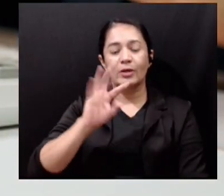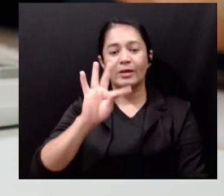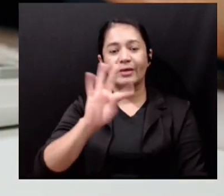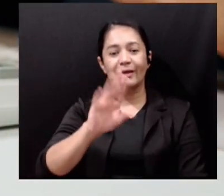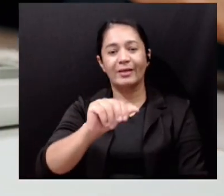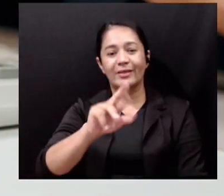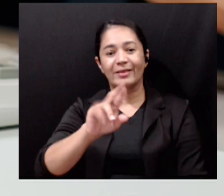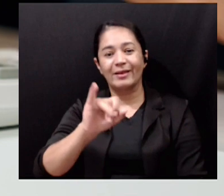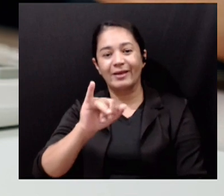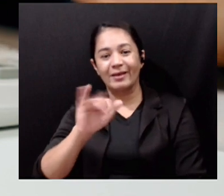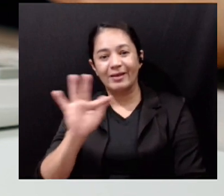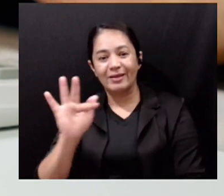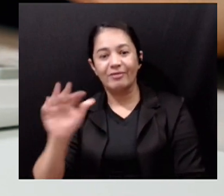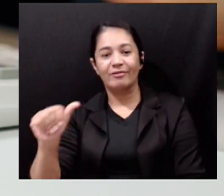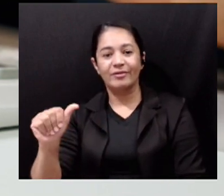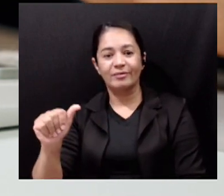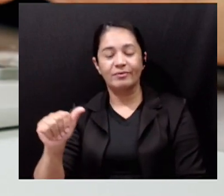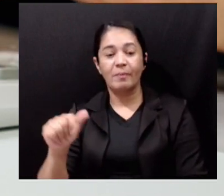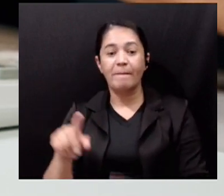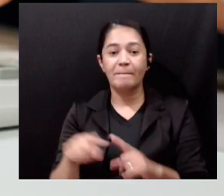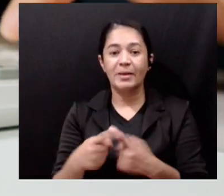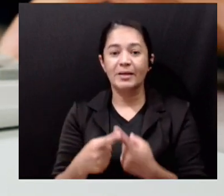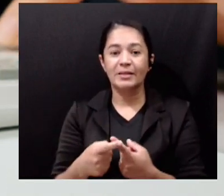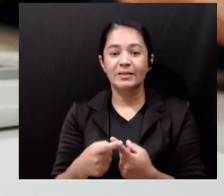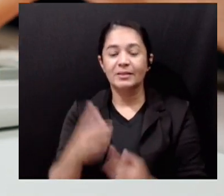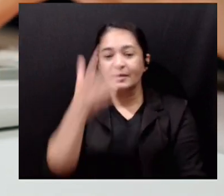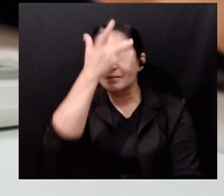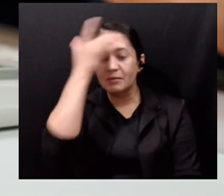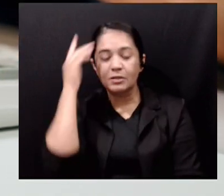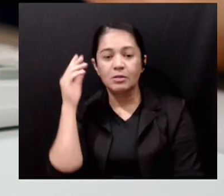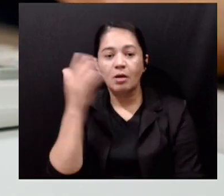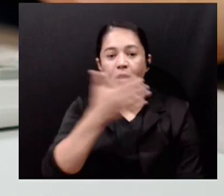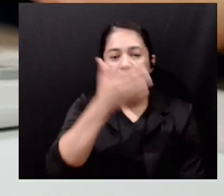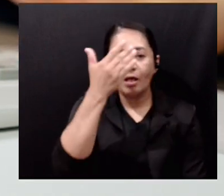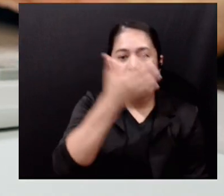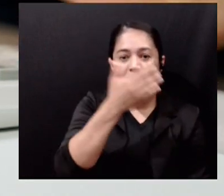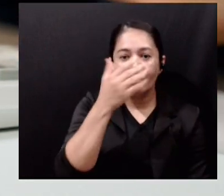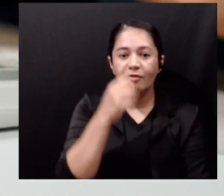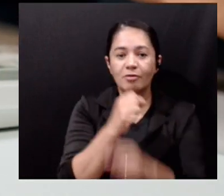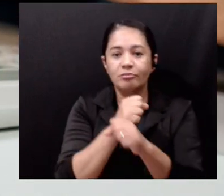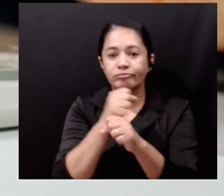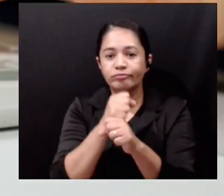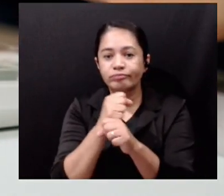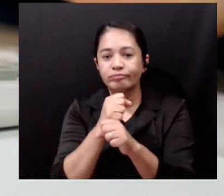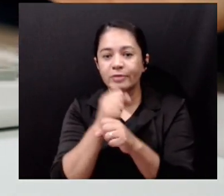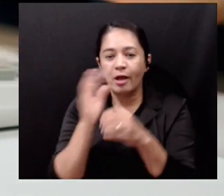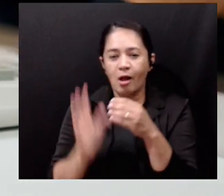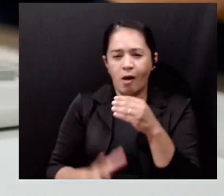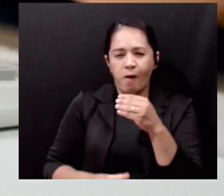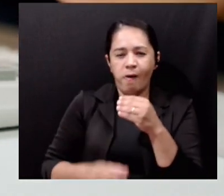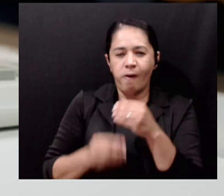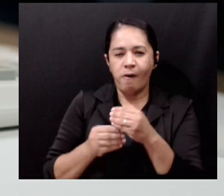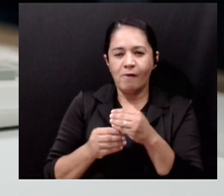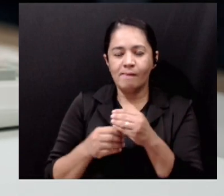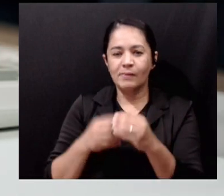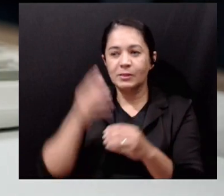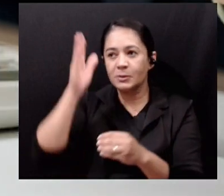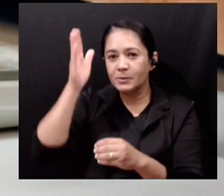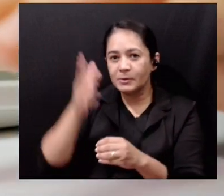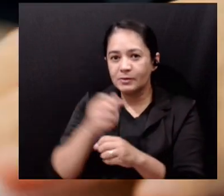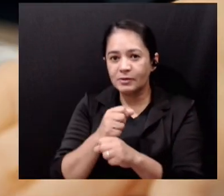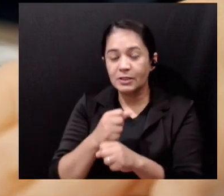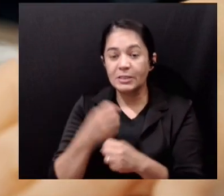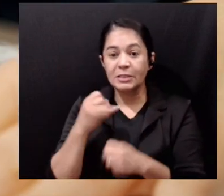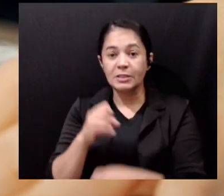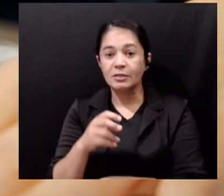pessoas não se dão conta disso. Porque ela vem ali anualmente embutida, às vezes, se você não fica atento no seu extrato, você nem percebe que está